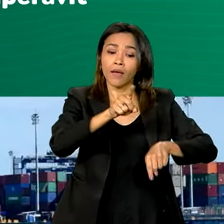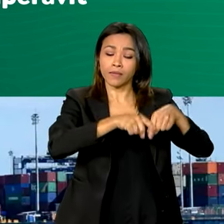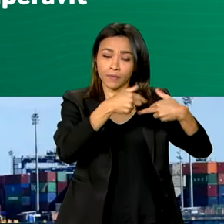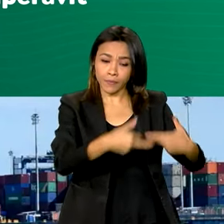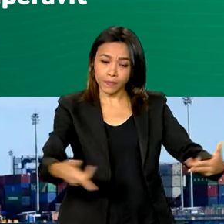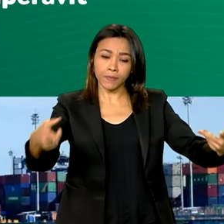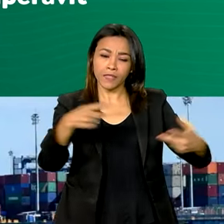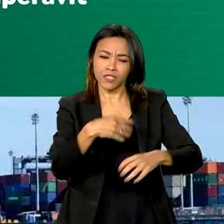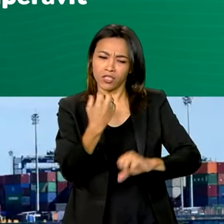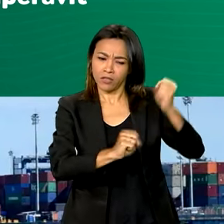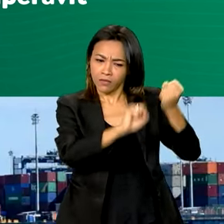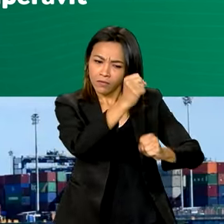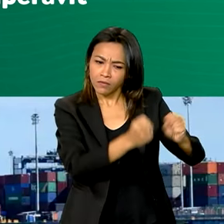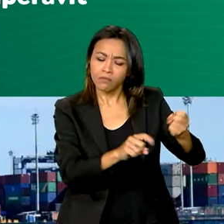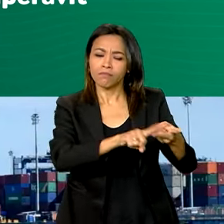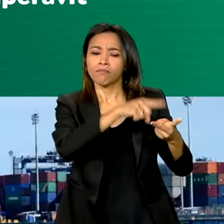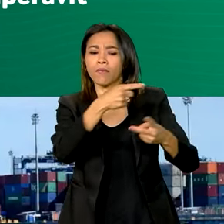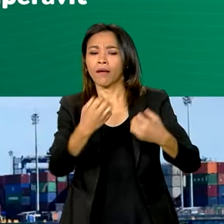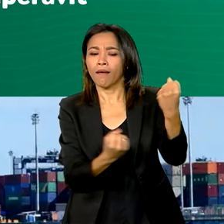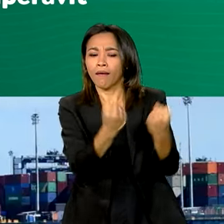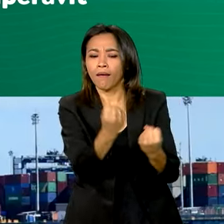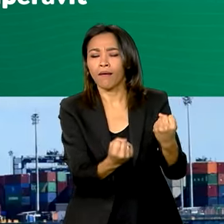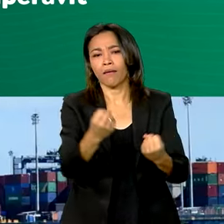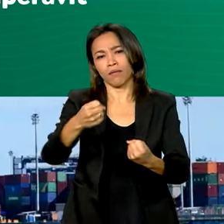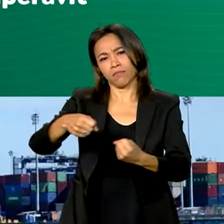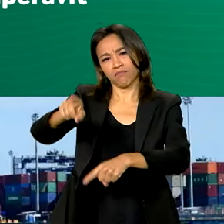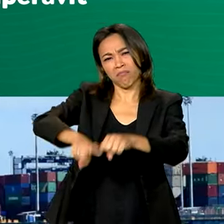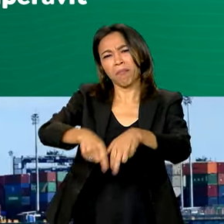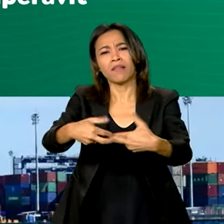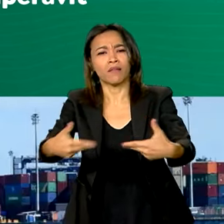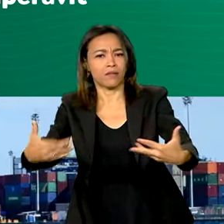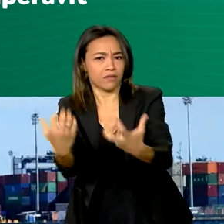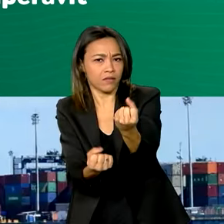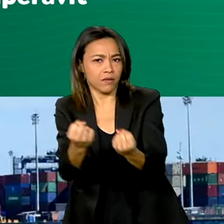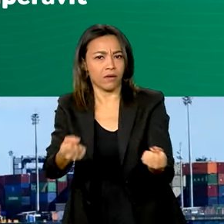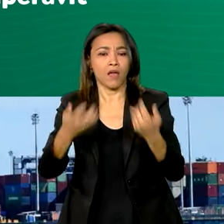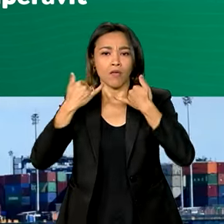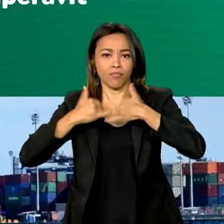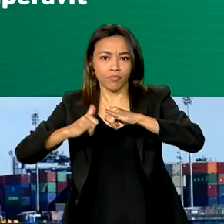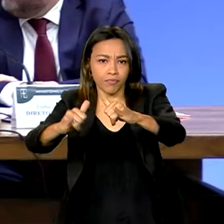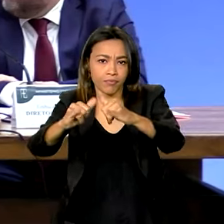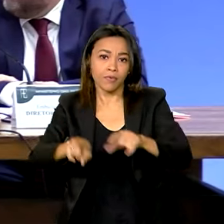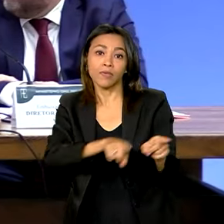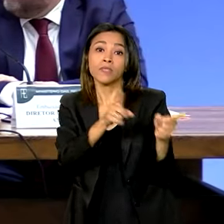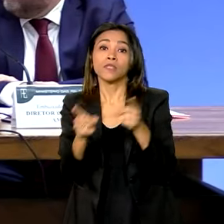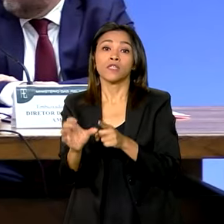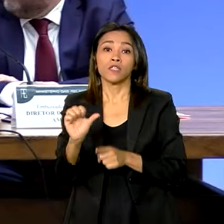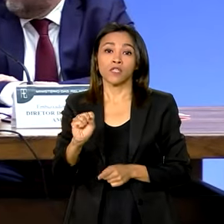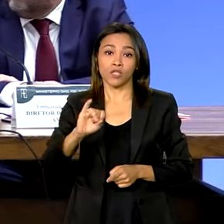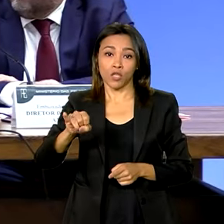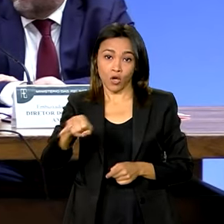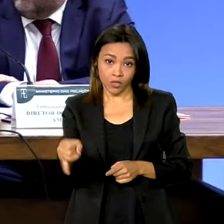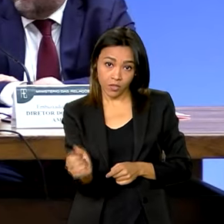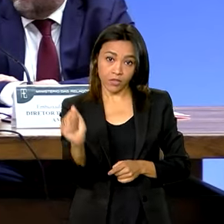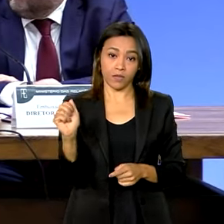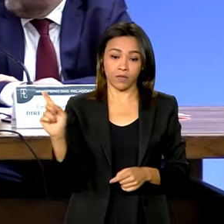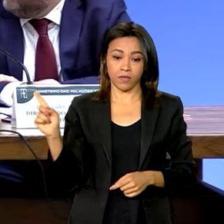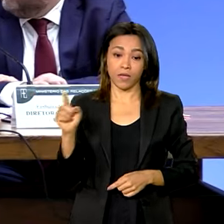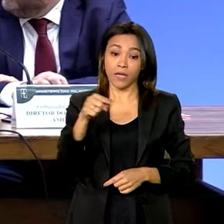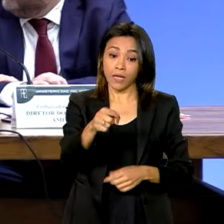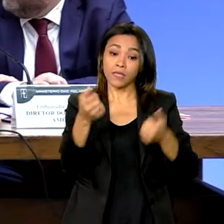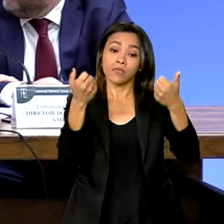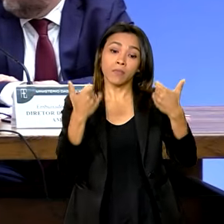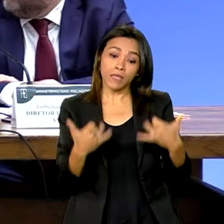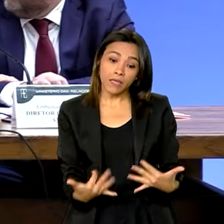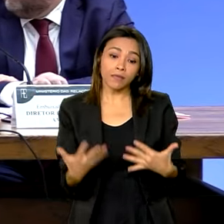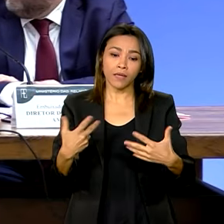os manufaturados, automóveis, peças automotivas, energia e soja. A grande vantagem desse comércio é que é um